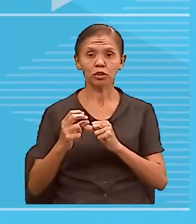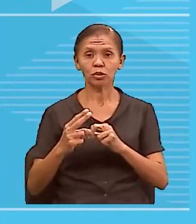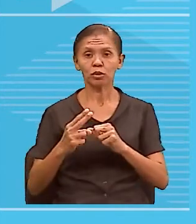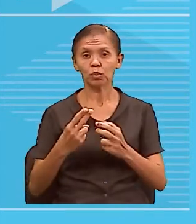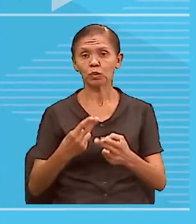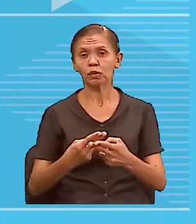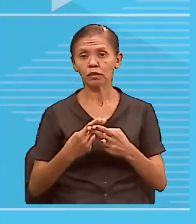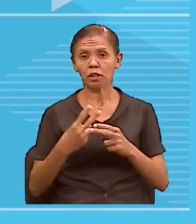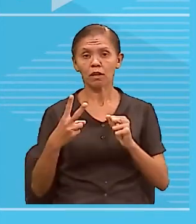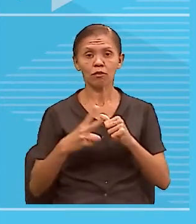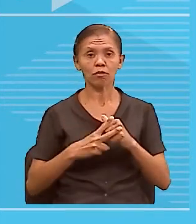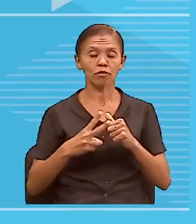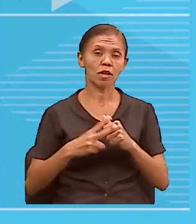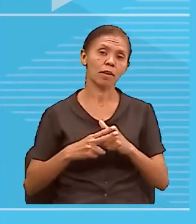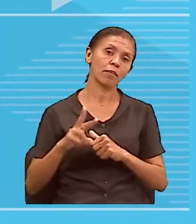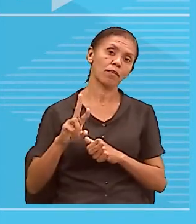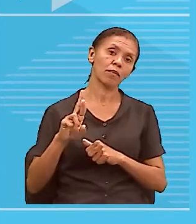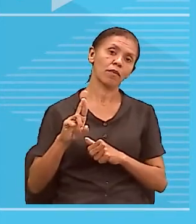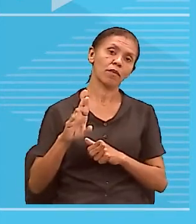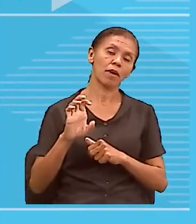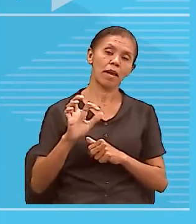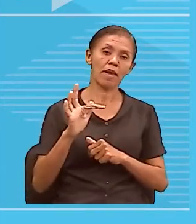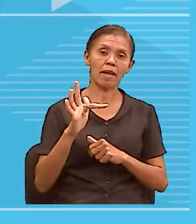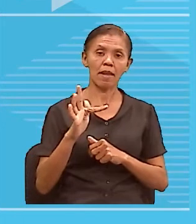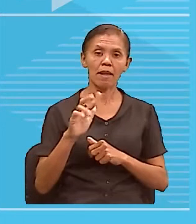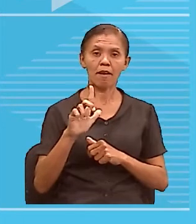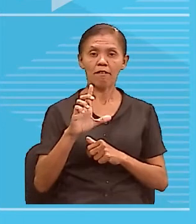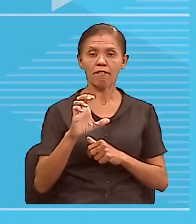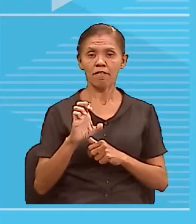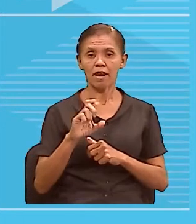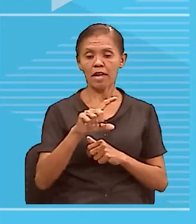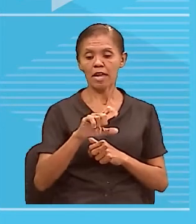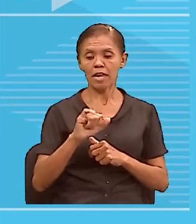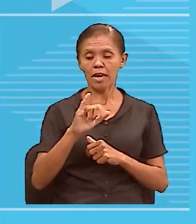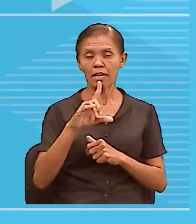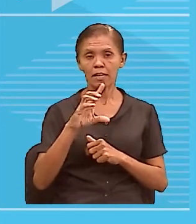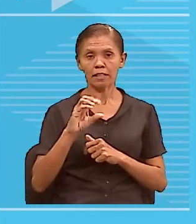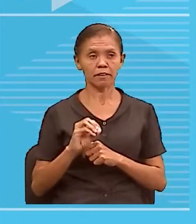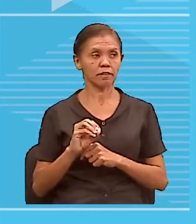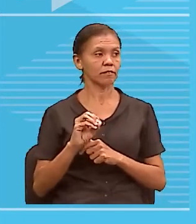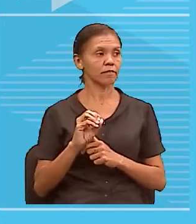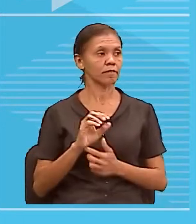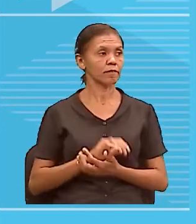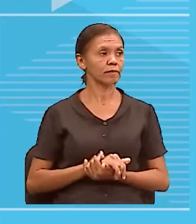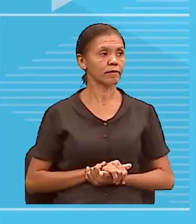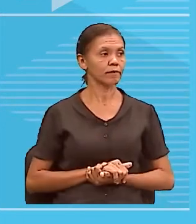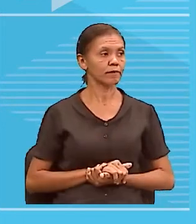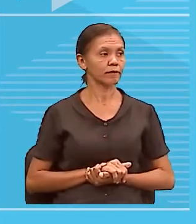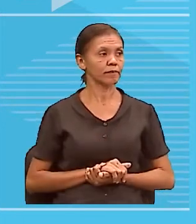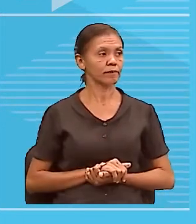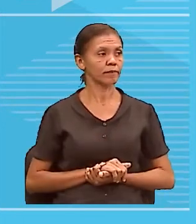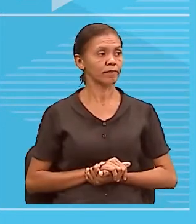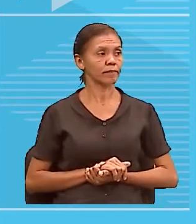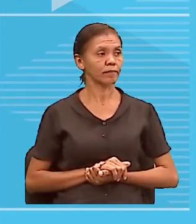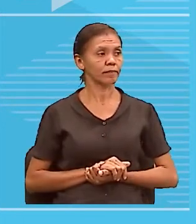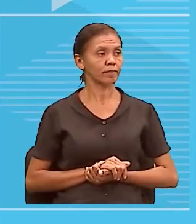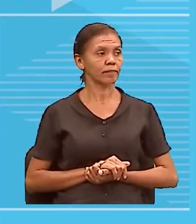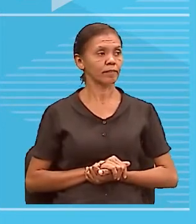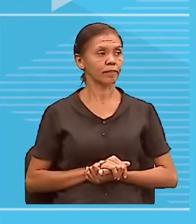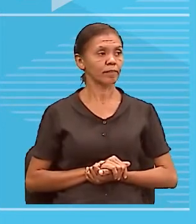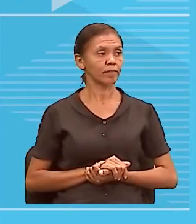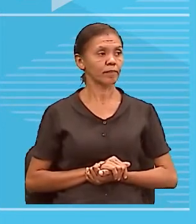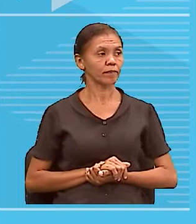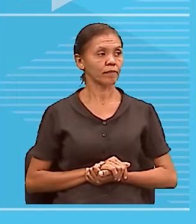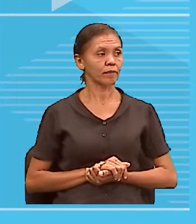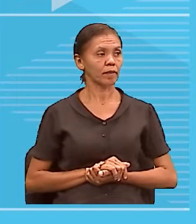frase Ruan, então tá falando com ele né e quando eu trato a pessoa